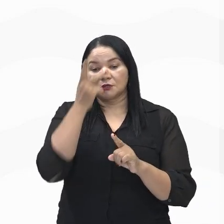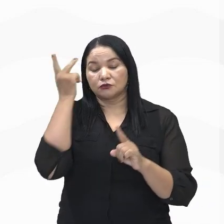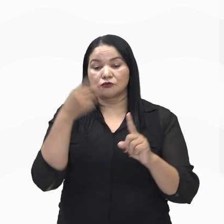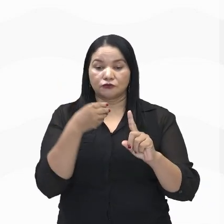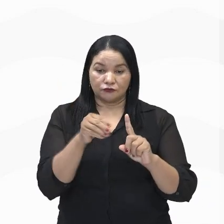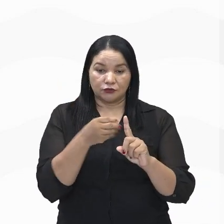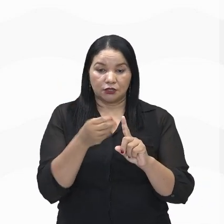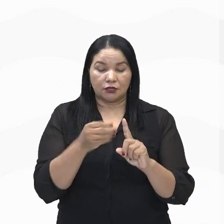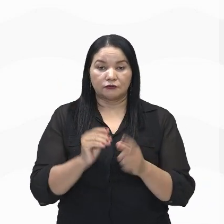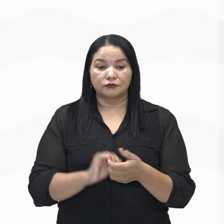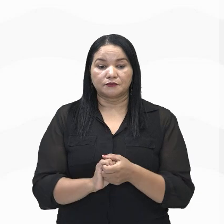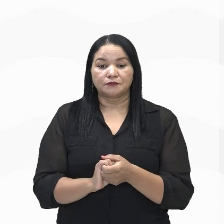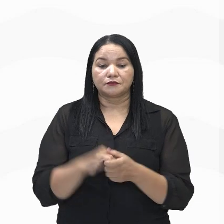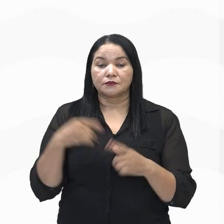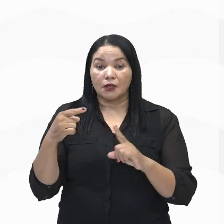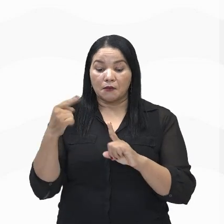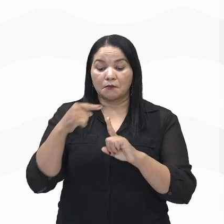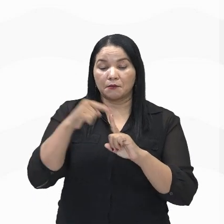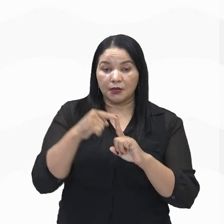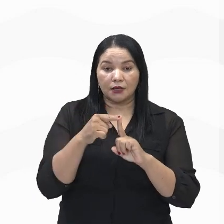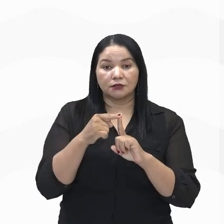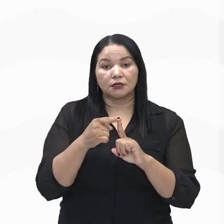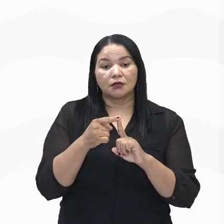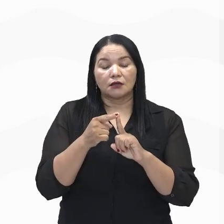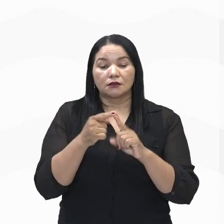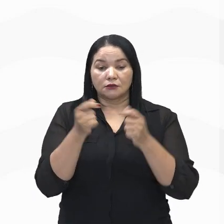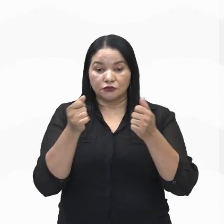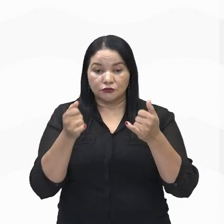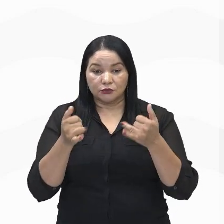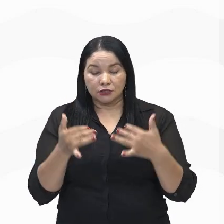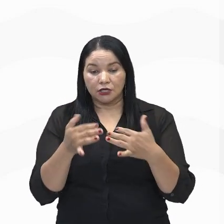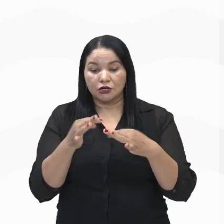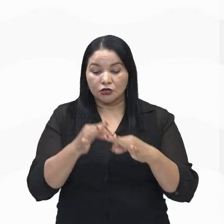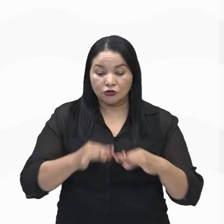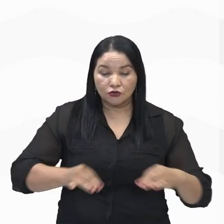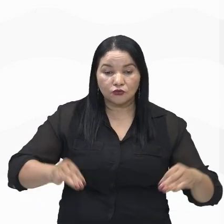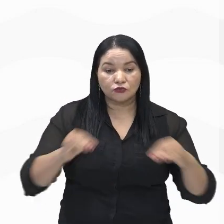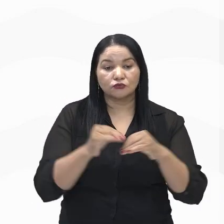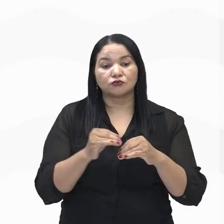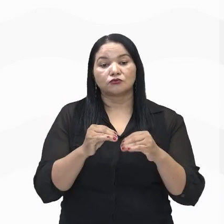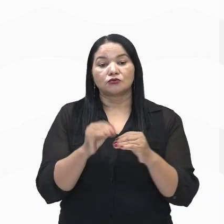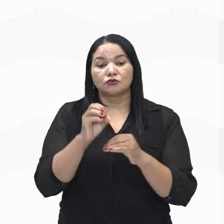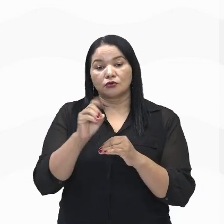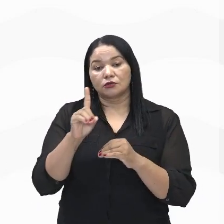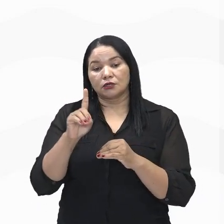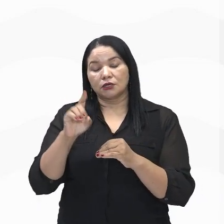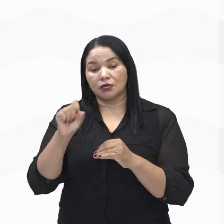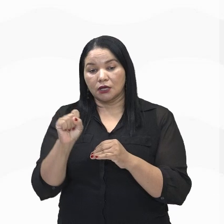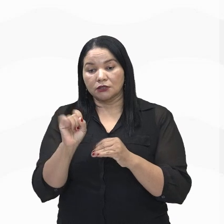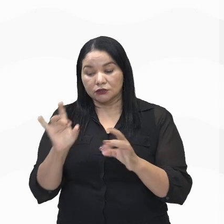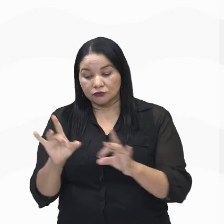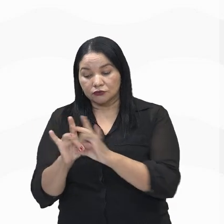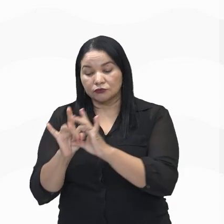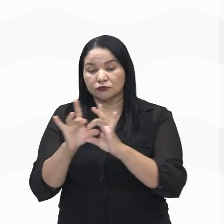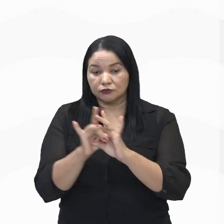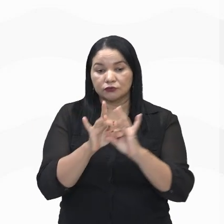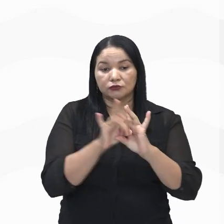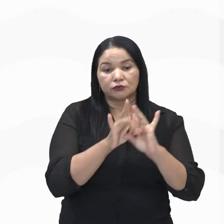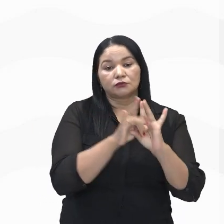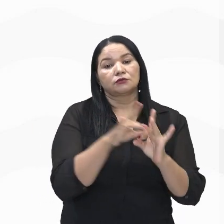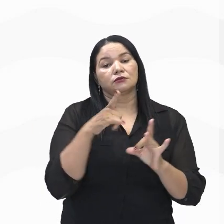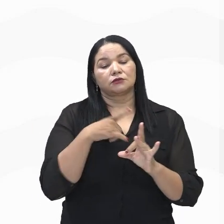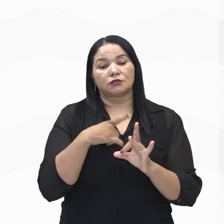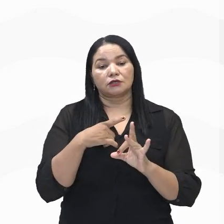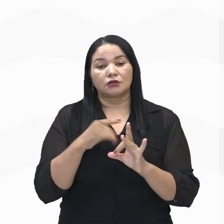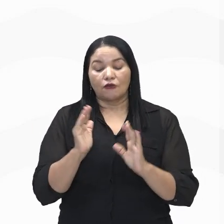Note que essas metas que a gente está falando de todas as ODS, elas conversam entre si, né? Então, focando